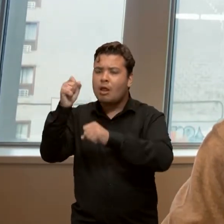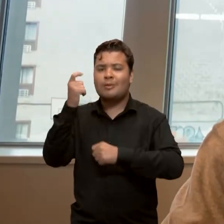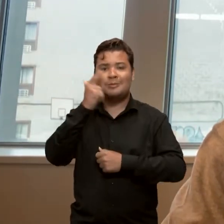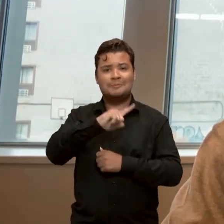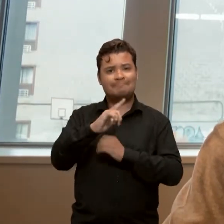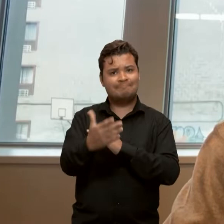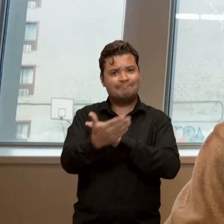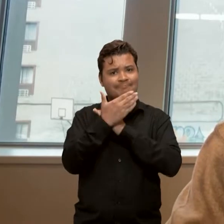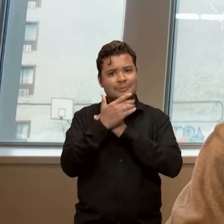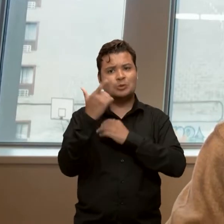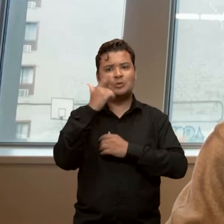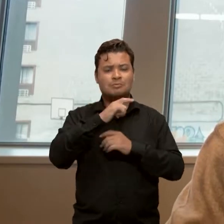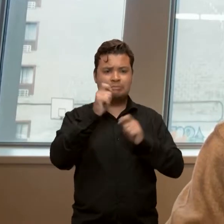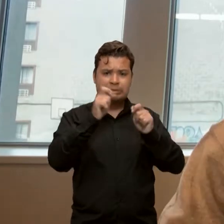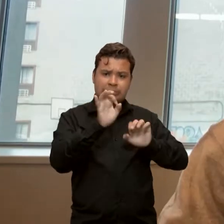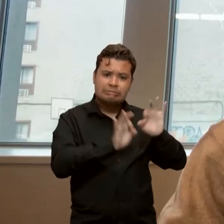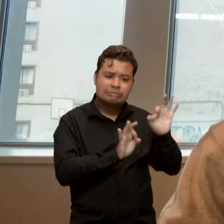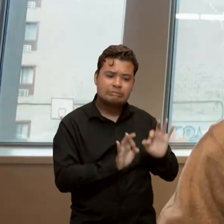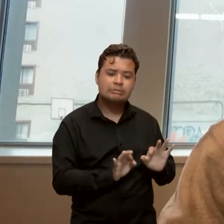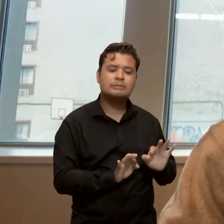aplicação